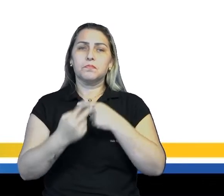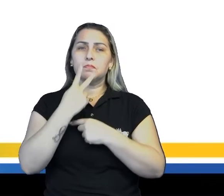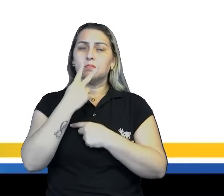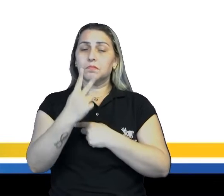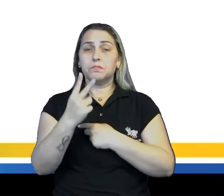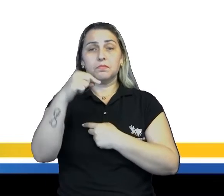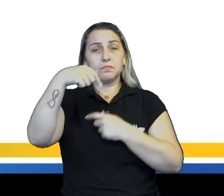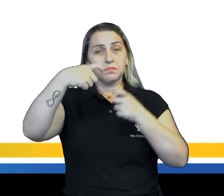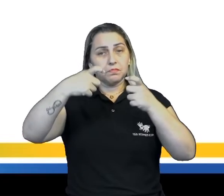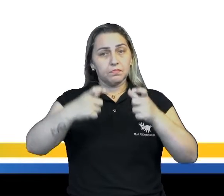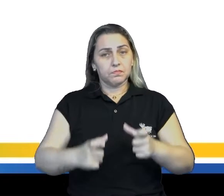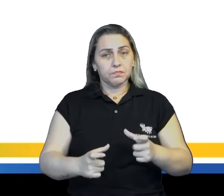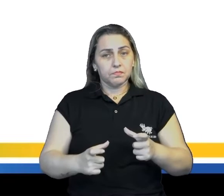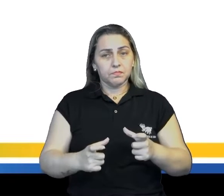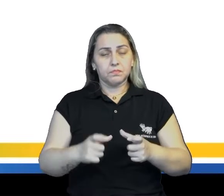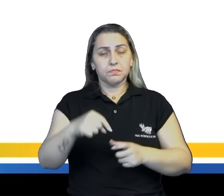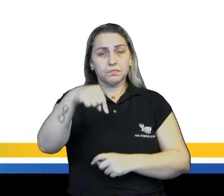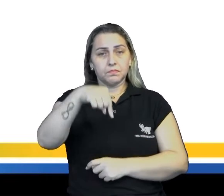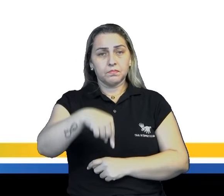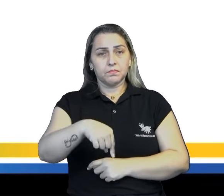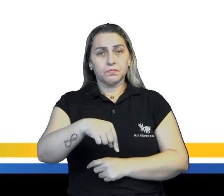Proibido fumar neste local.